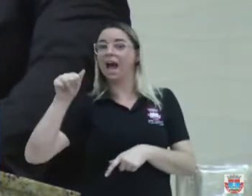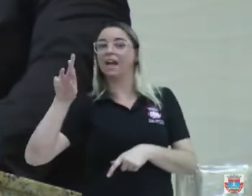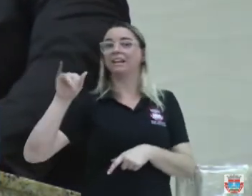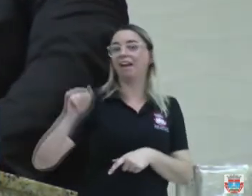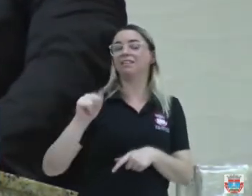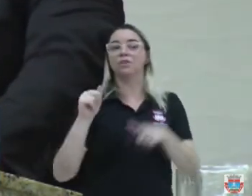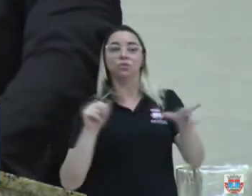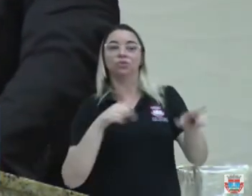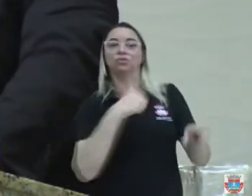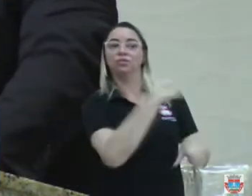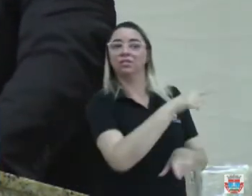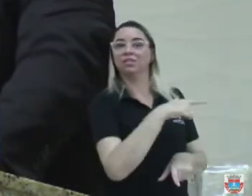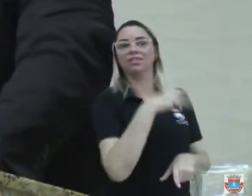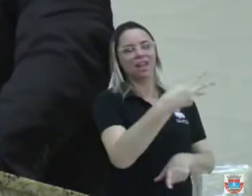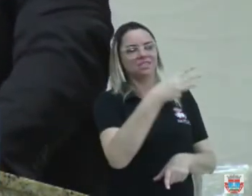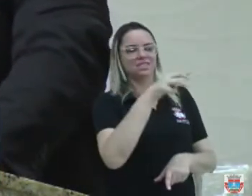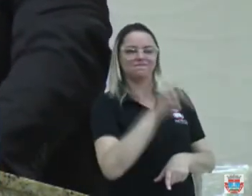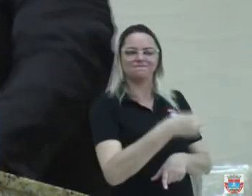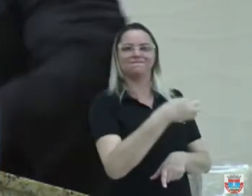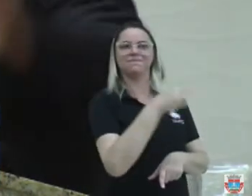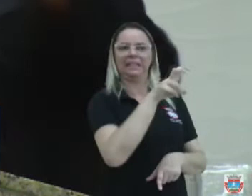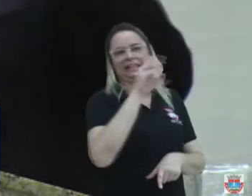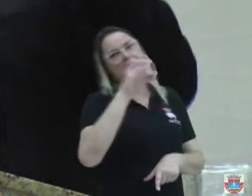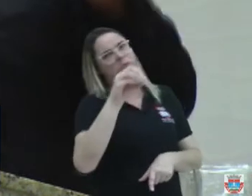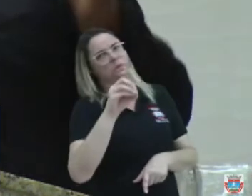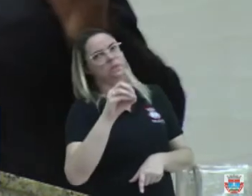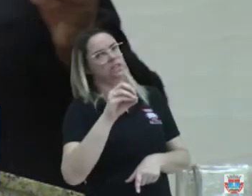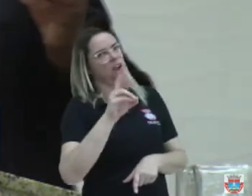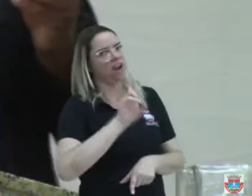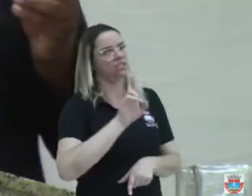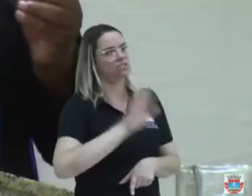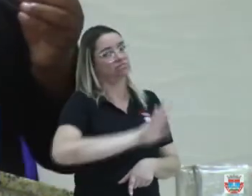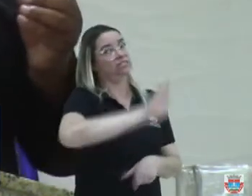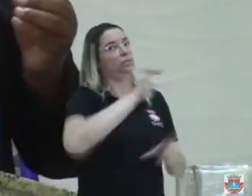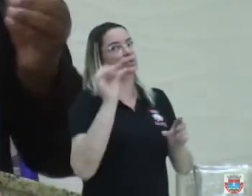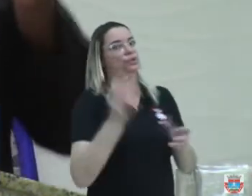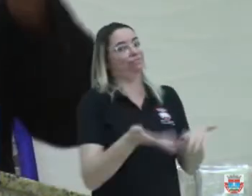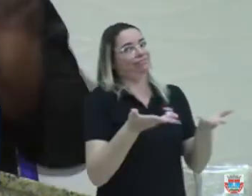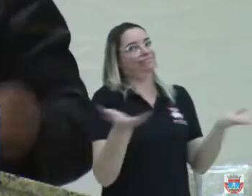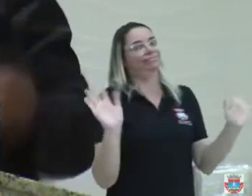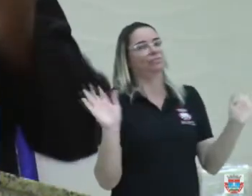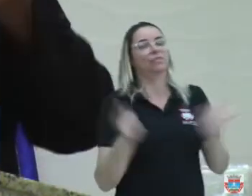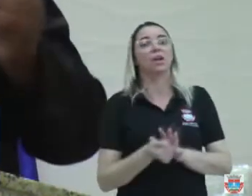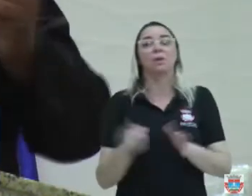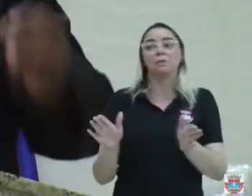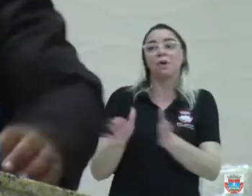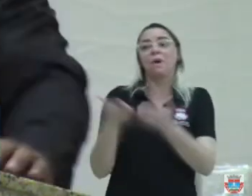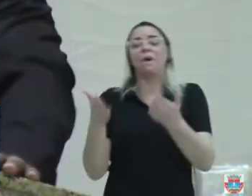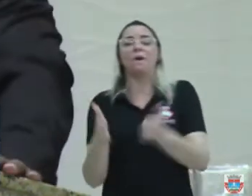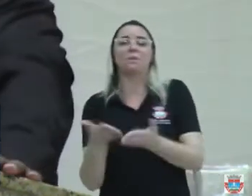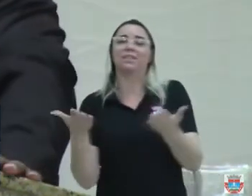vereadora? Então a gente fica triste, porque não é toda pessoa, não é todo pobre que tem o